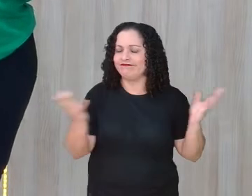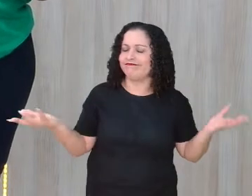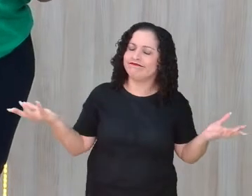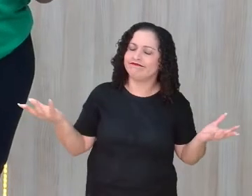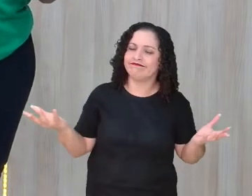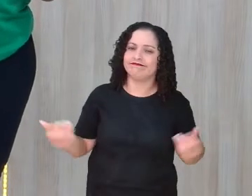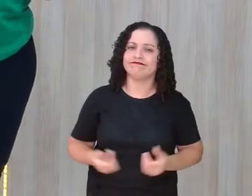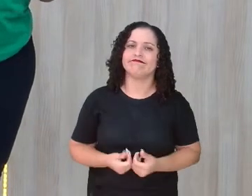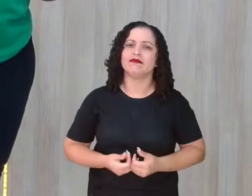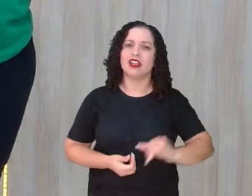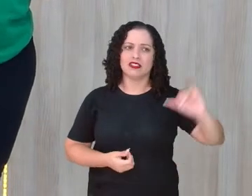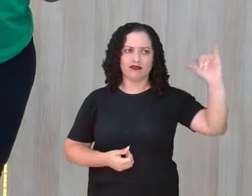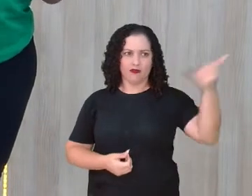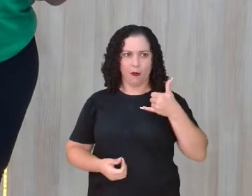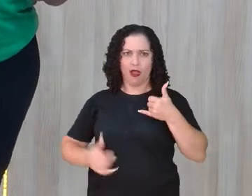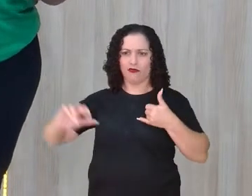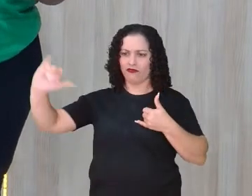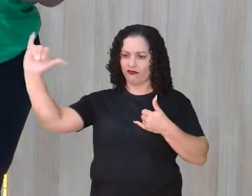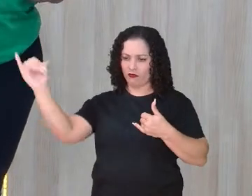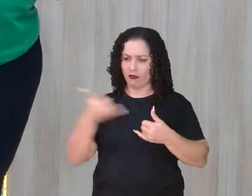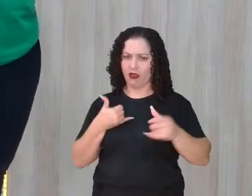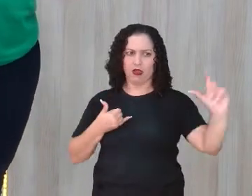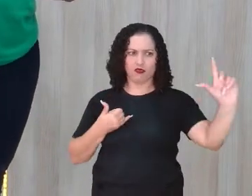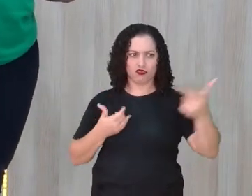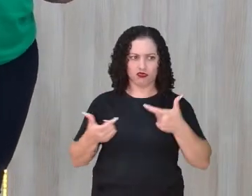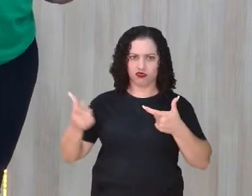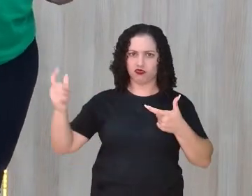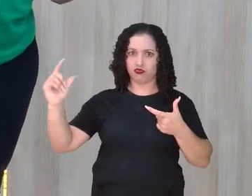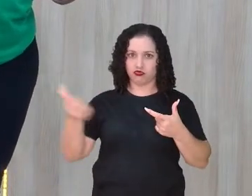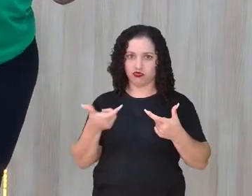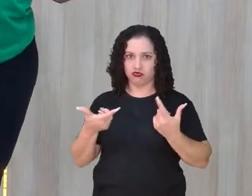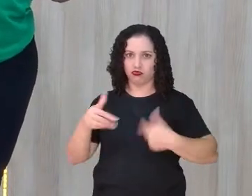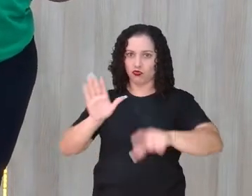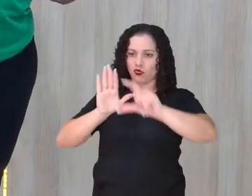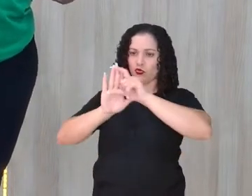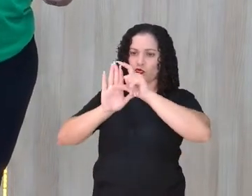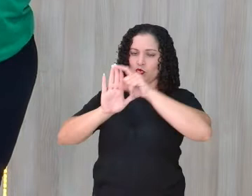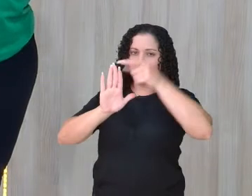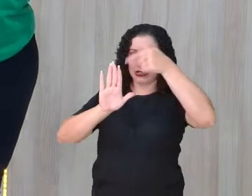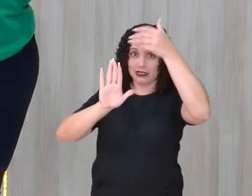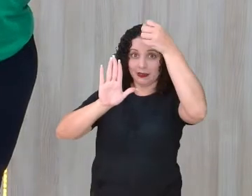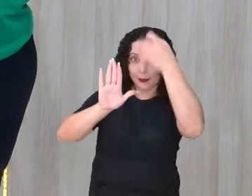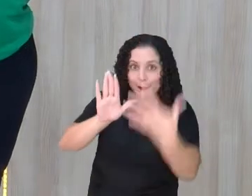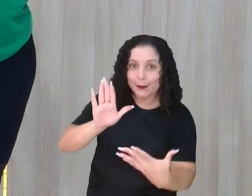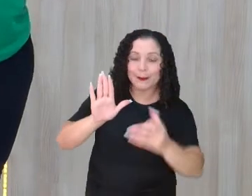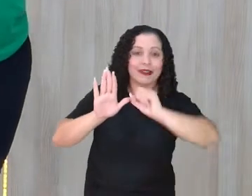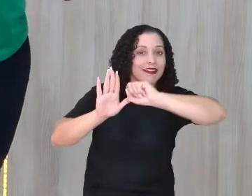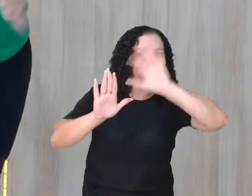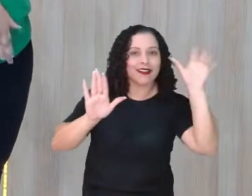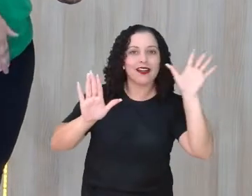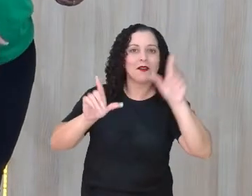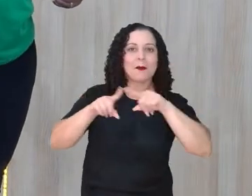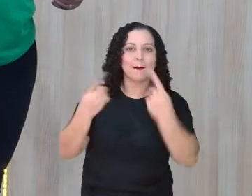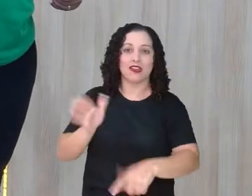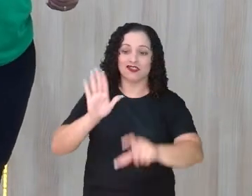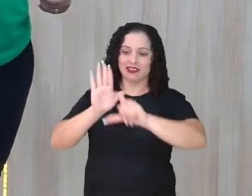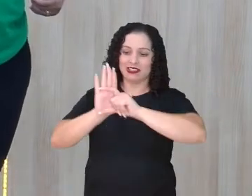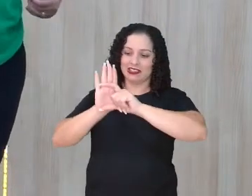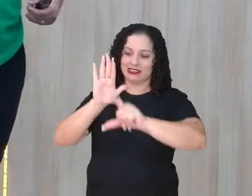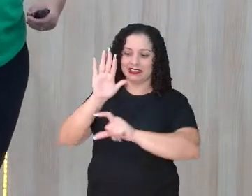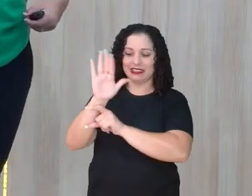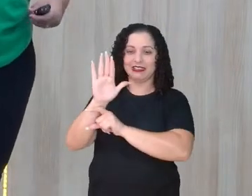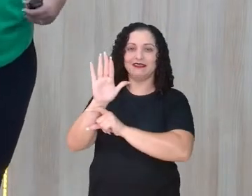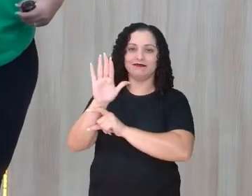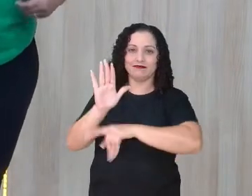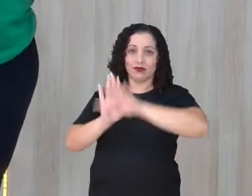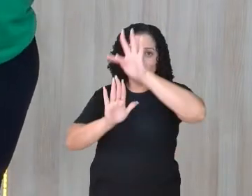A informação chegou nessa notícia, o que, quando, como, onde, mas nos outros dois parágrafos, no corpo